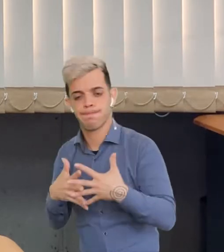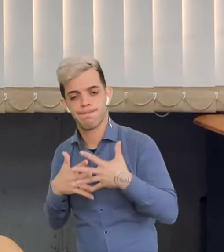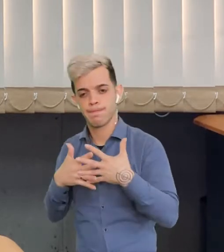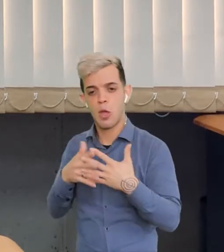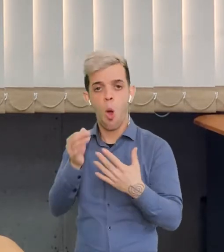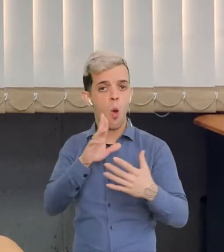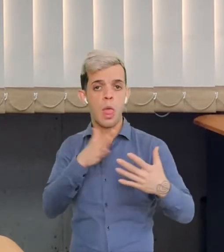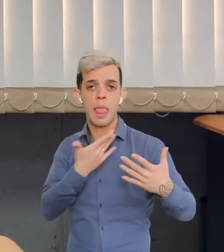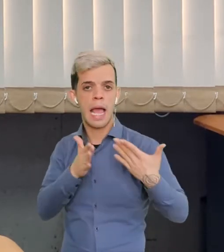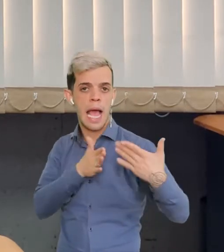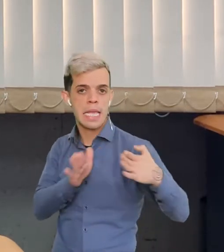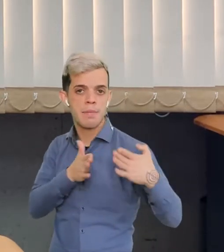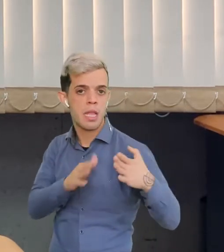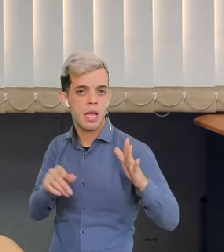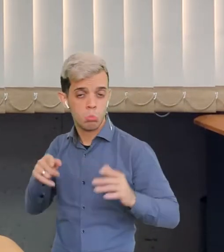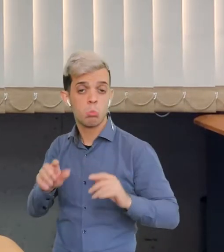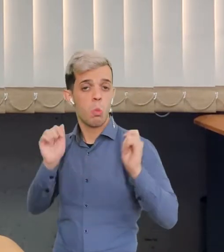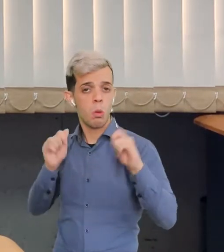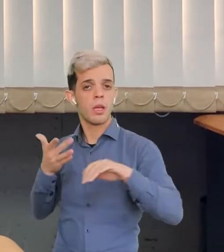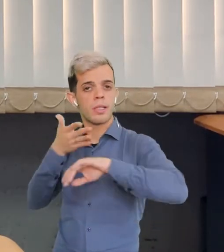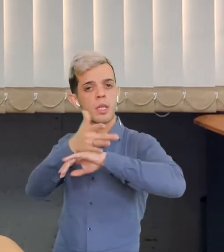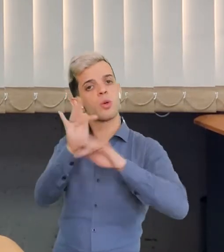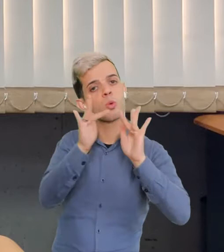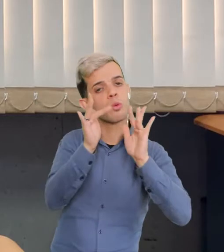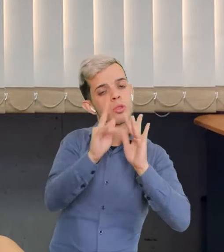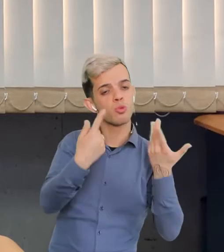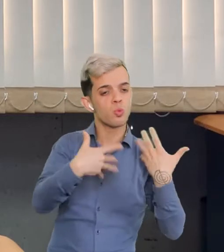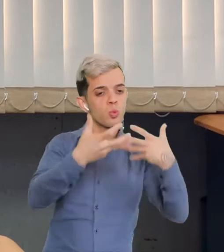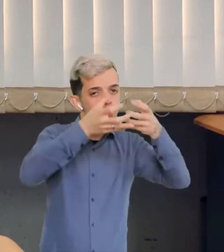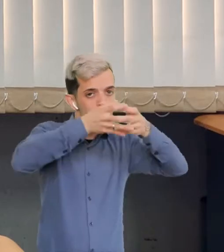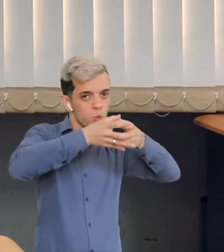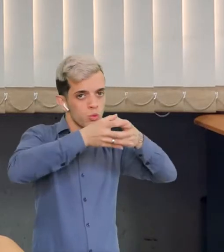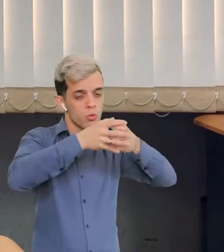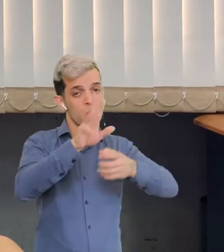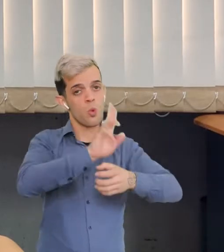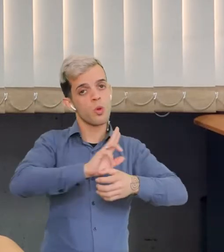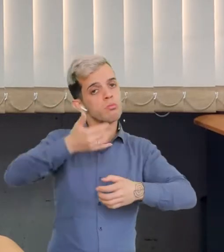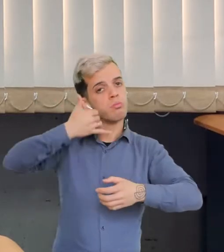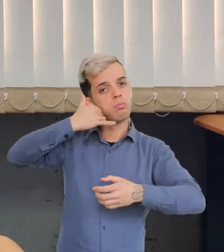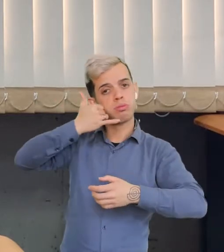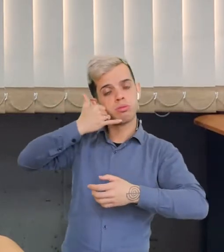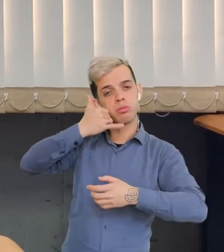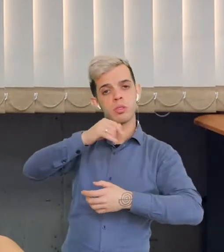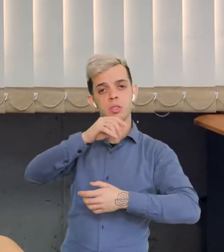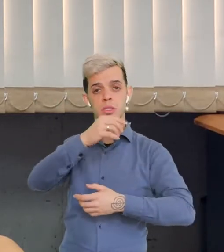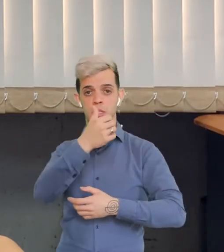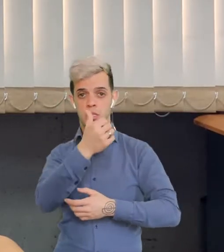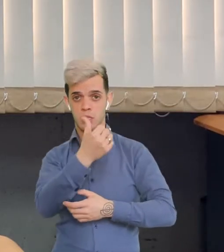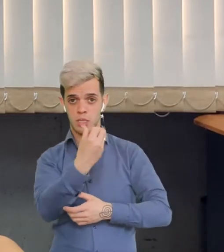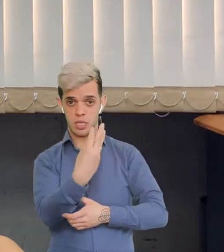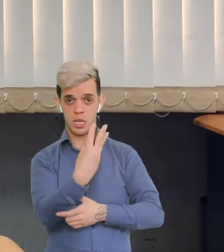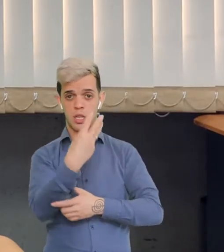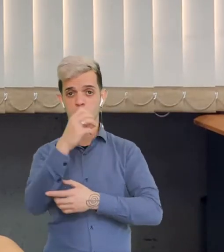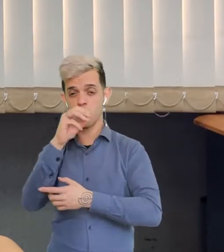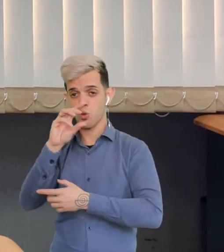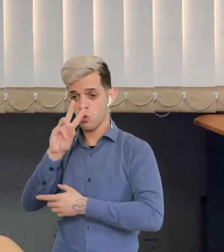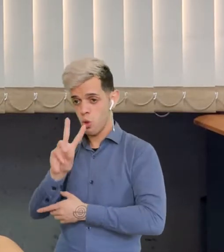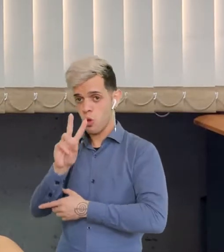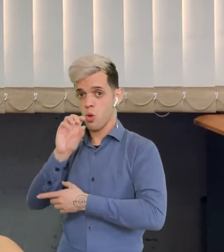eletrônicos, não possui acesso, ele pode entrar em contato com a nossa equipe através do telefone